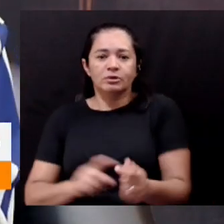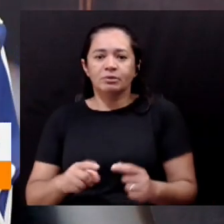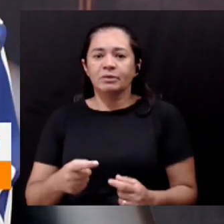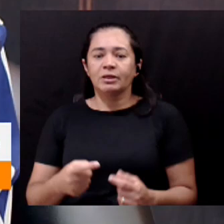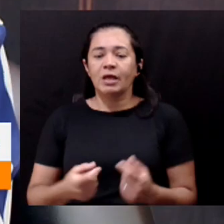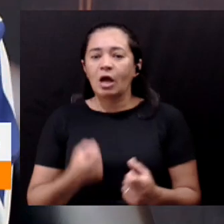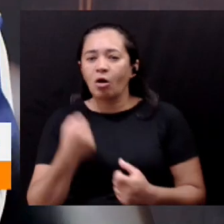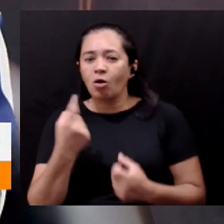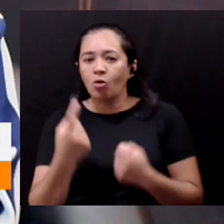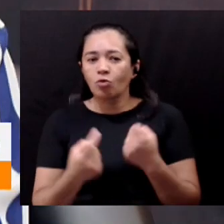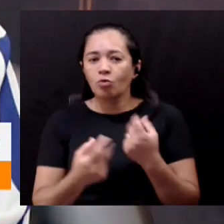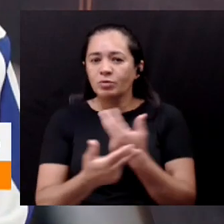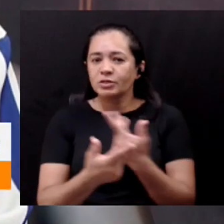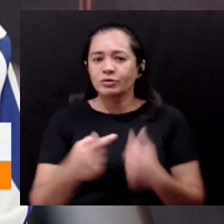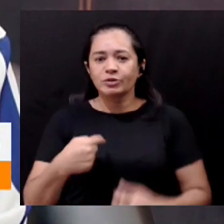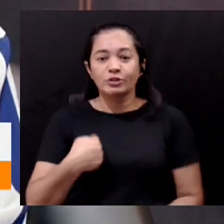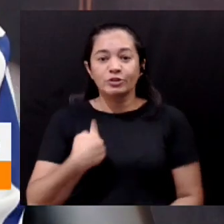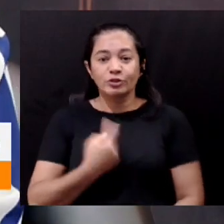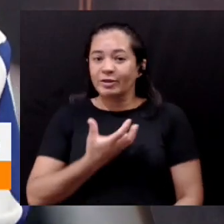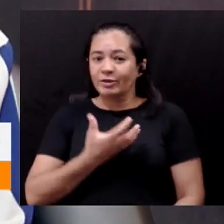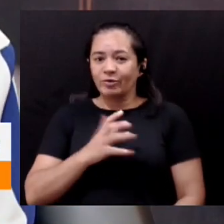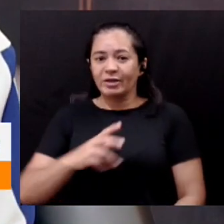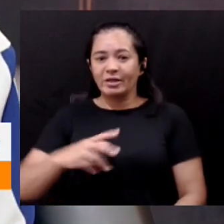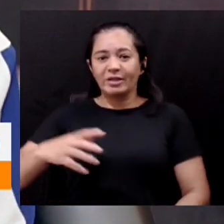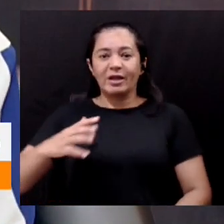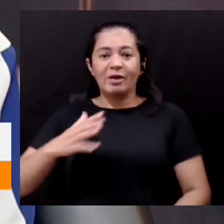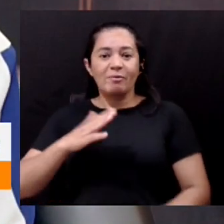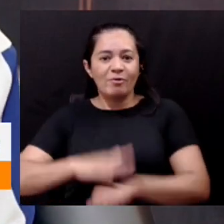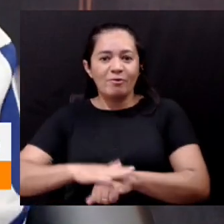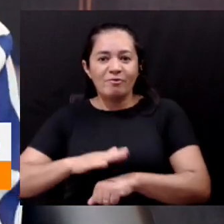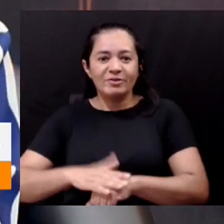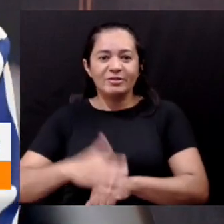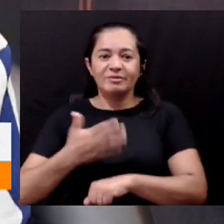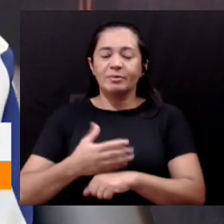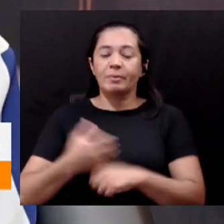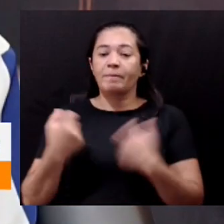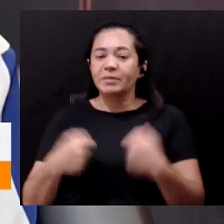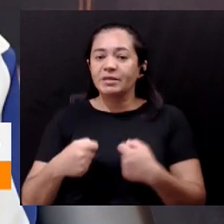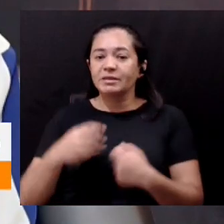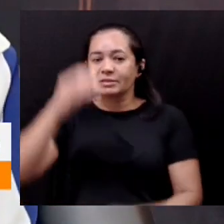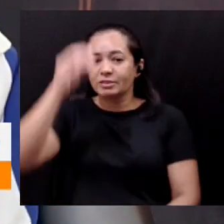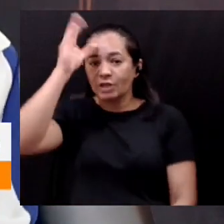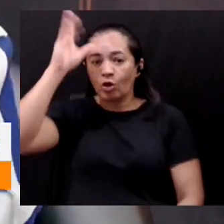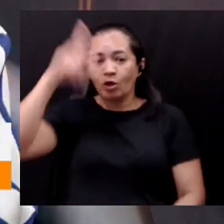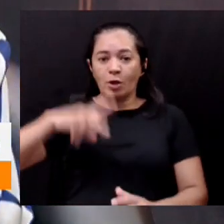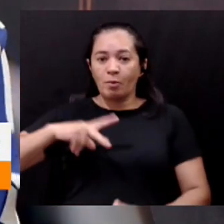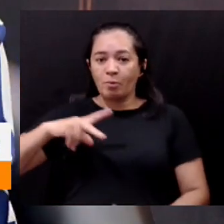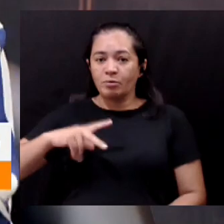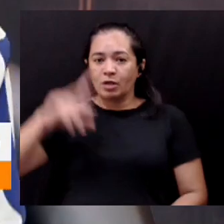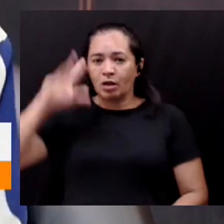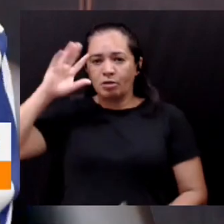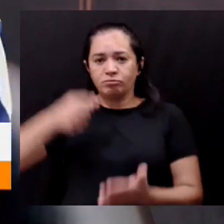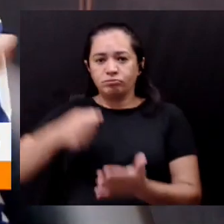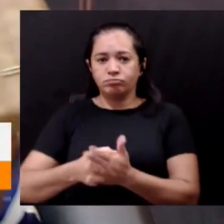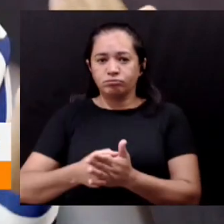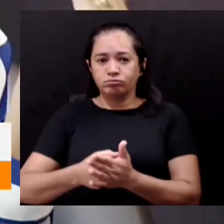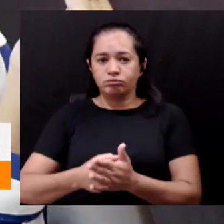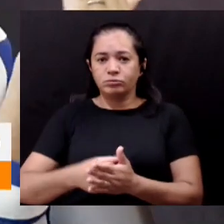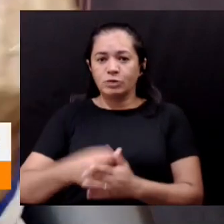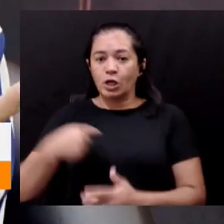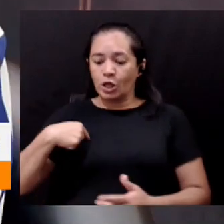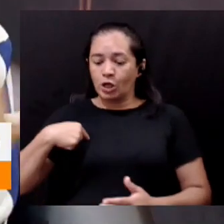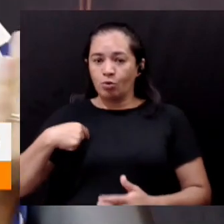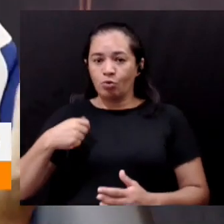Então eu acho que tem a ver com autoconhecimento, tomada de decisão e consciência. Eu comigo, uhum. eu com o outro e ali